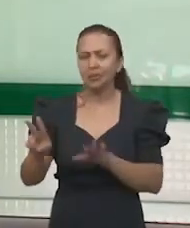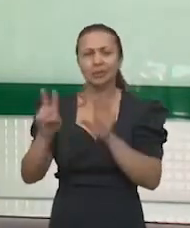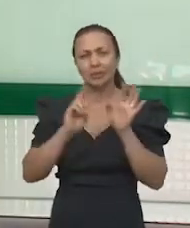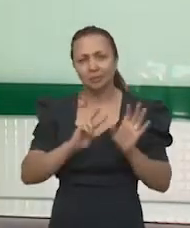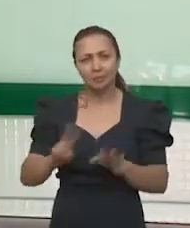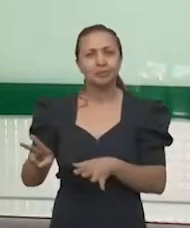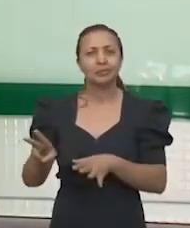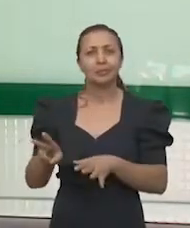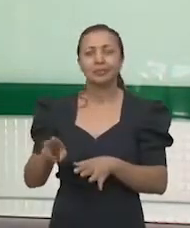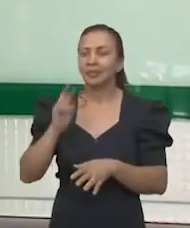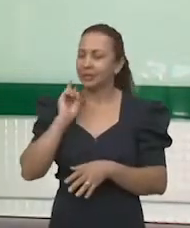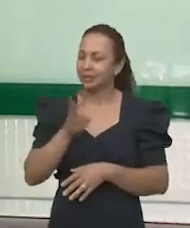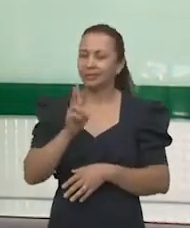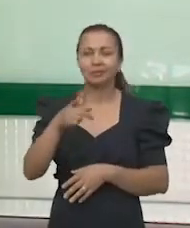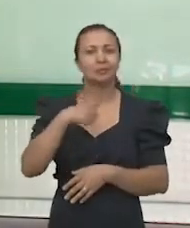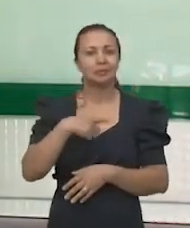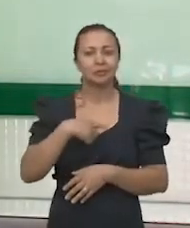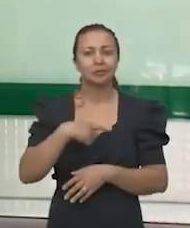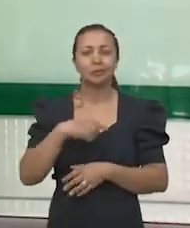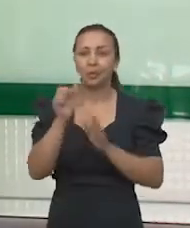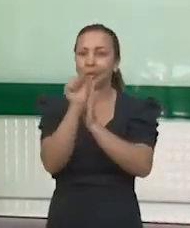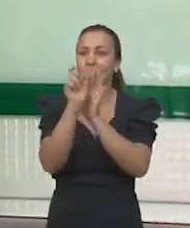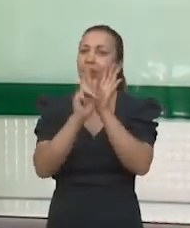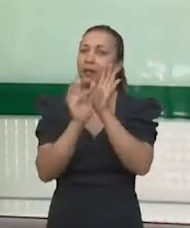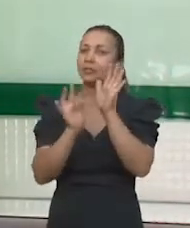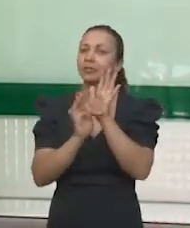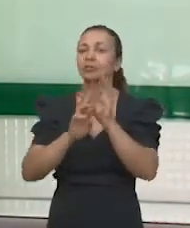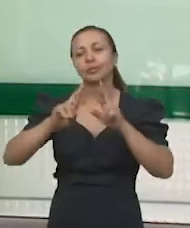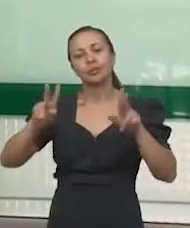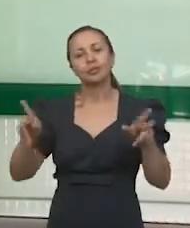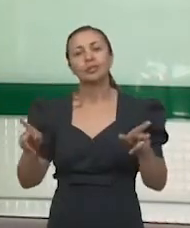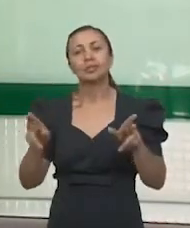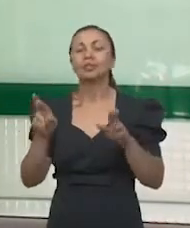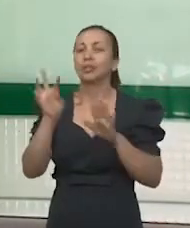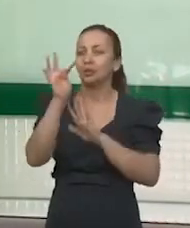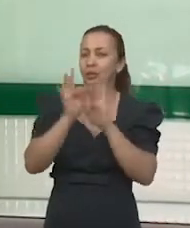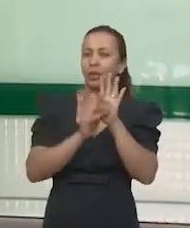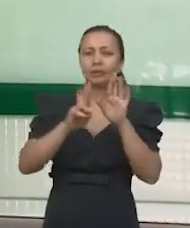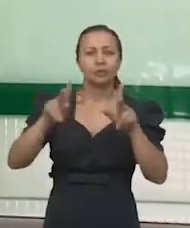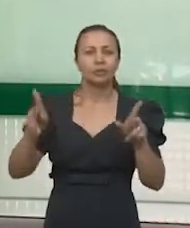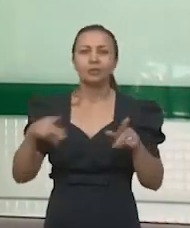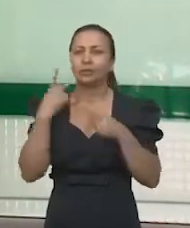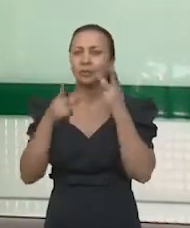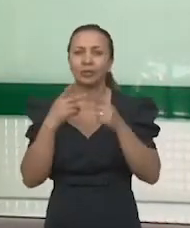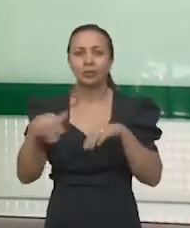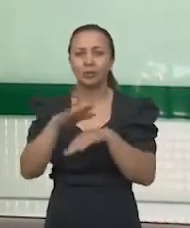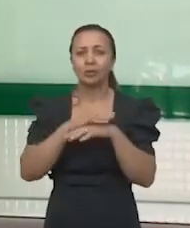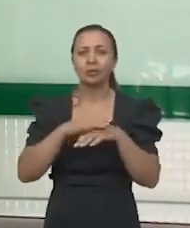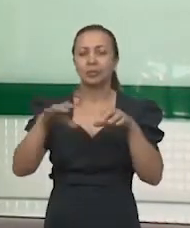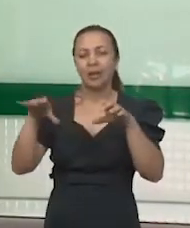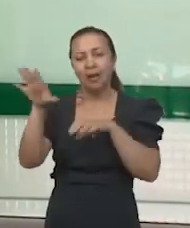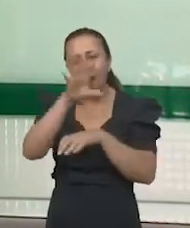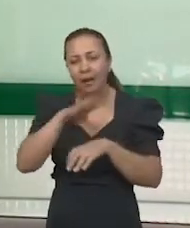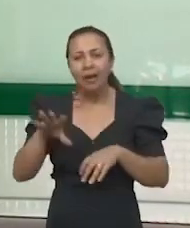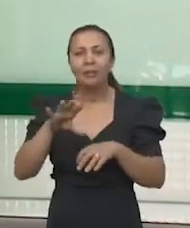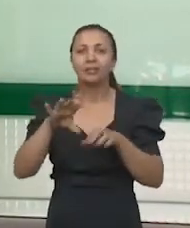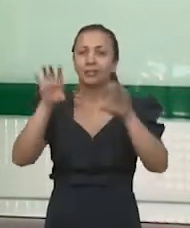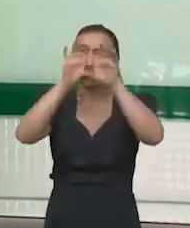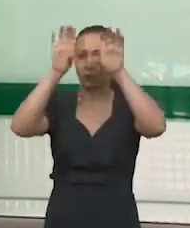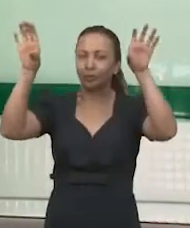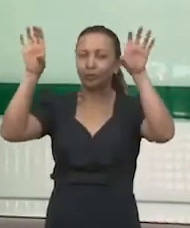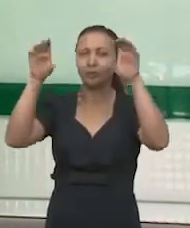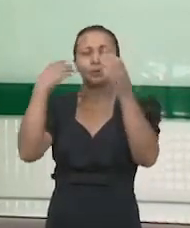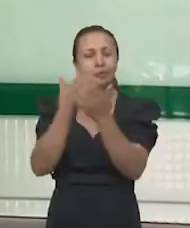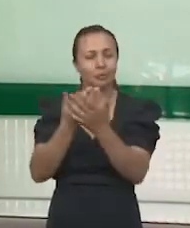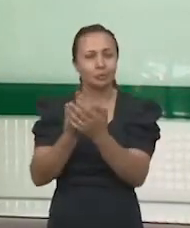toda semana. E toda semana eram artigos diferentes, e esses artigos diferentes falavam sobre diversas áreas da cosmologia.